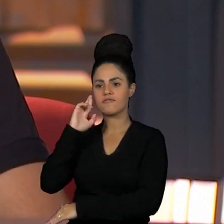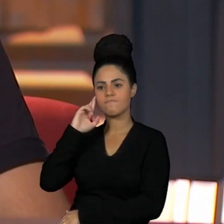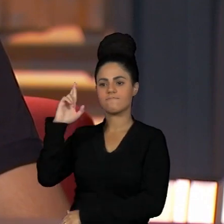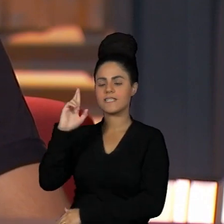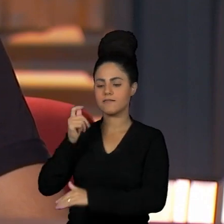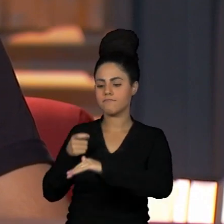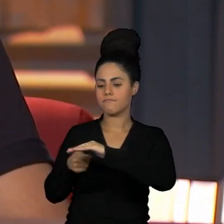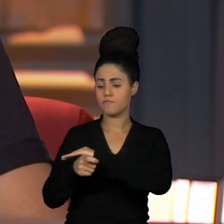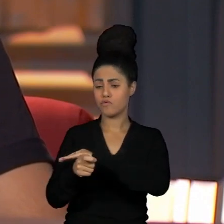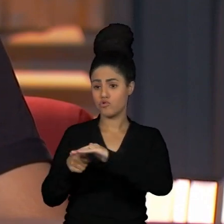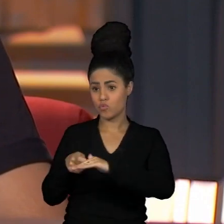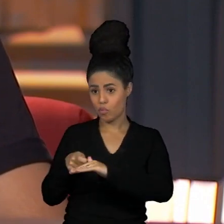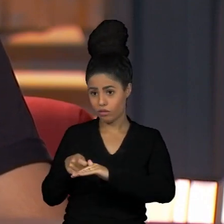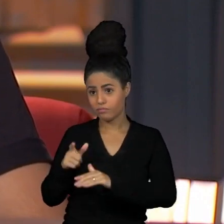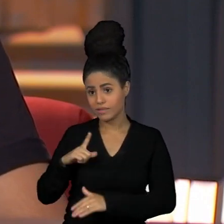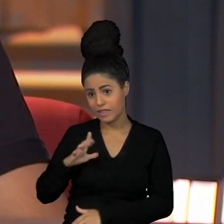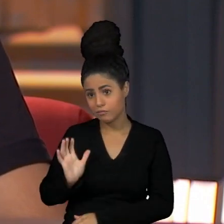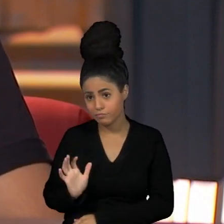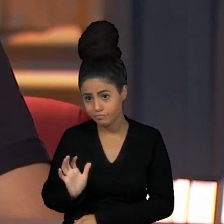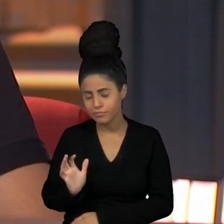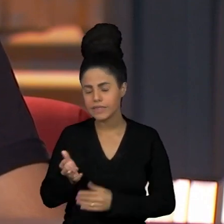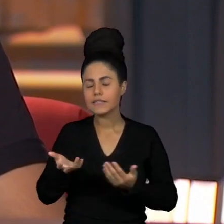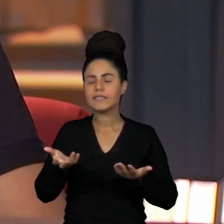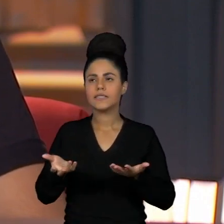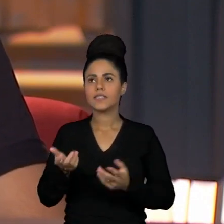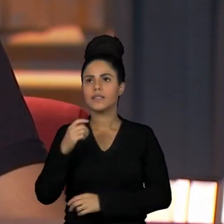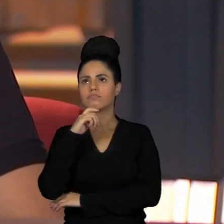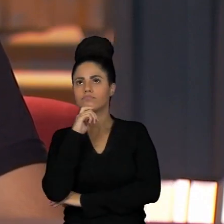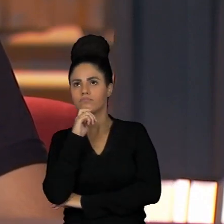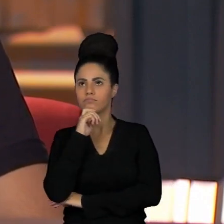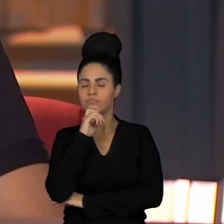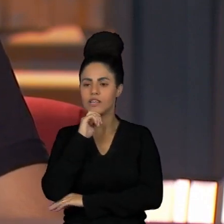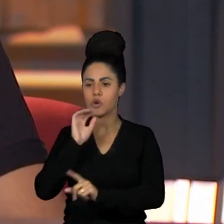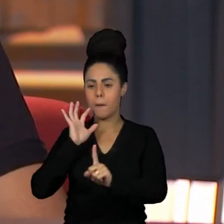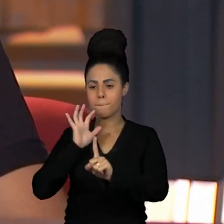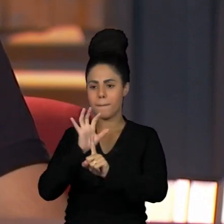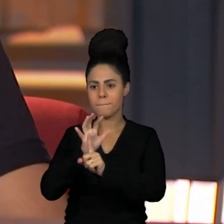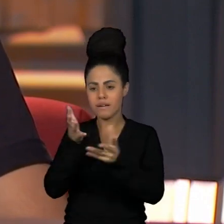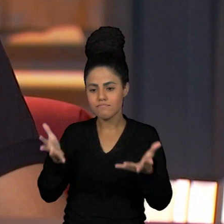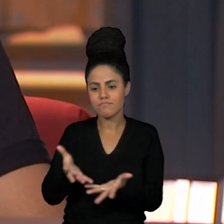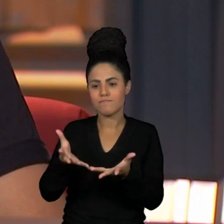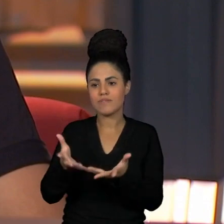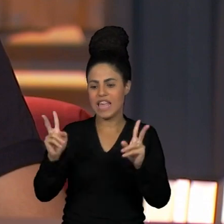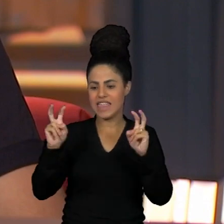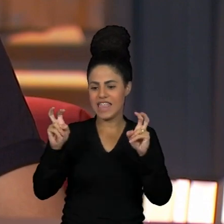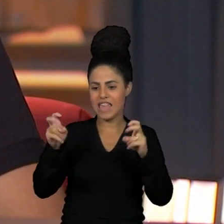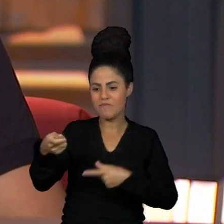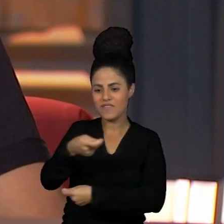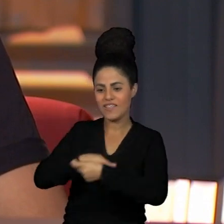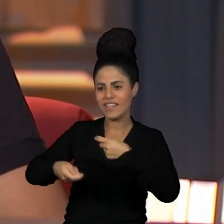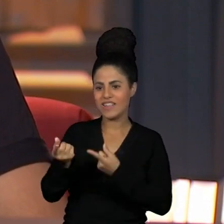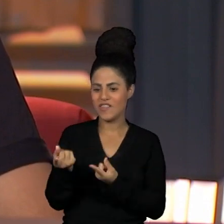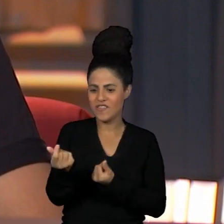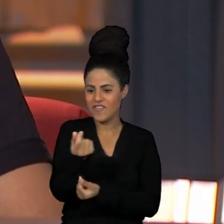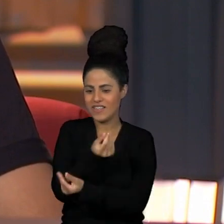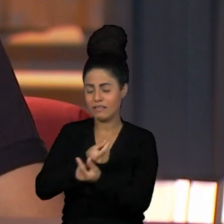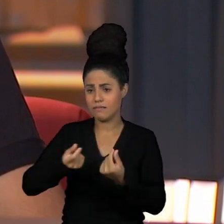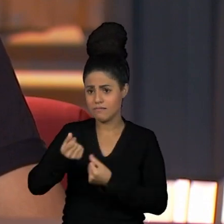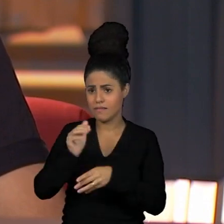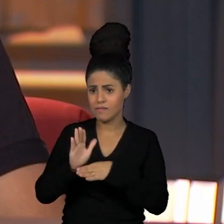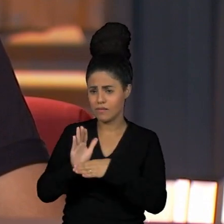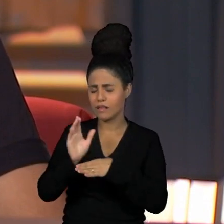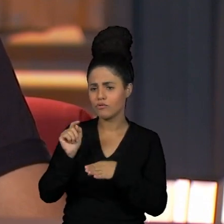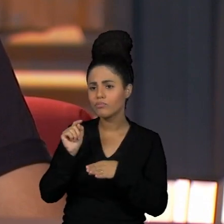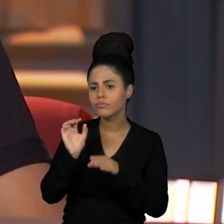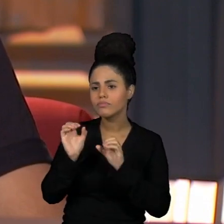uma empresa, almejo ser o maior influenciador de educação financeira e investimentos. Estamos